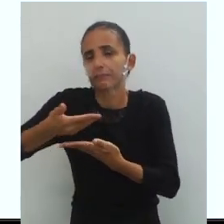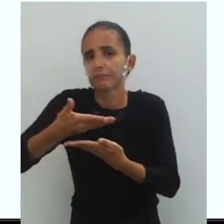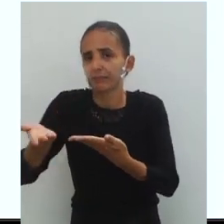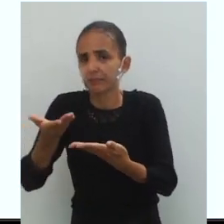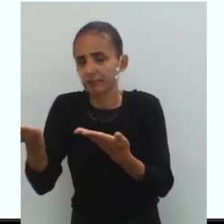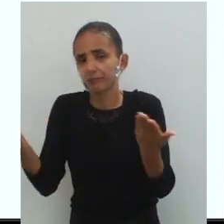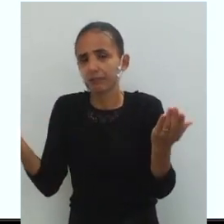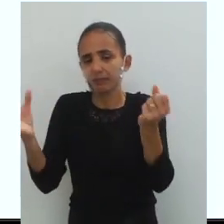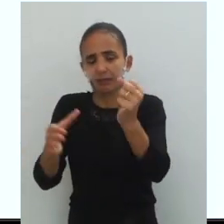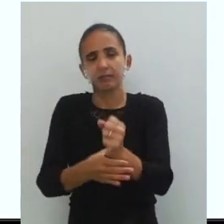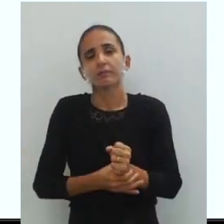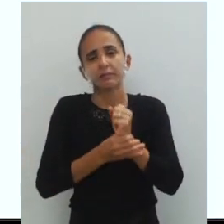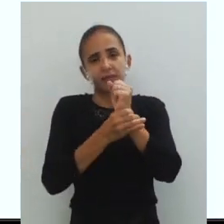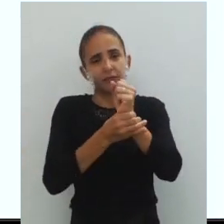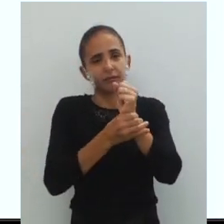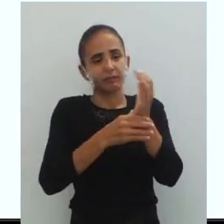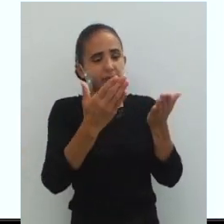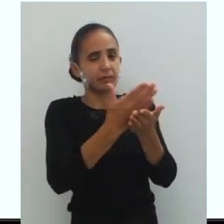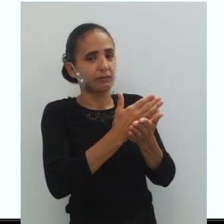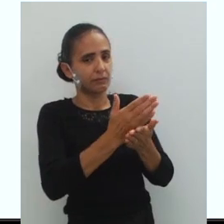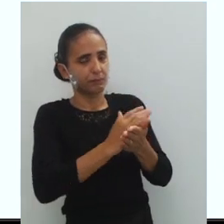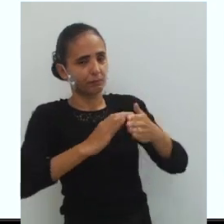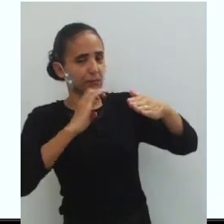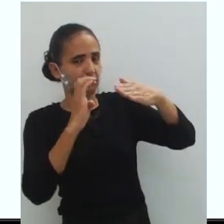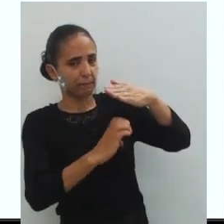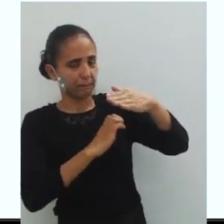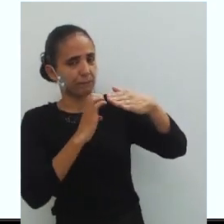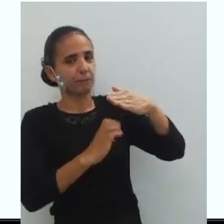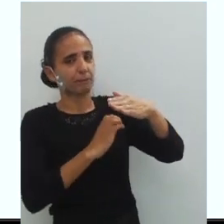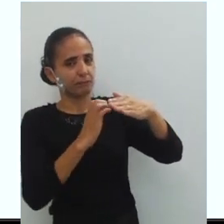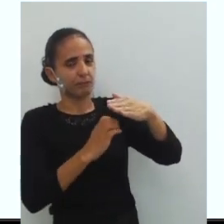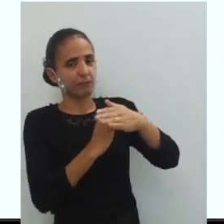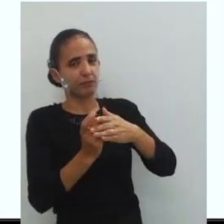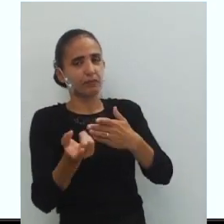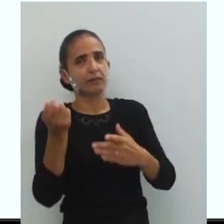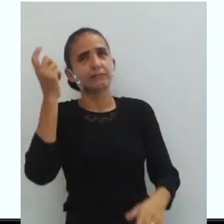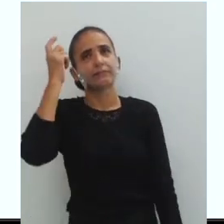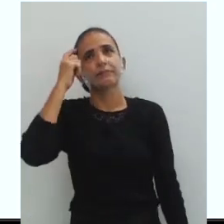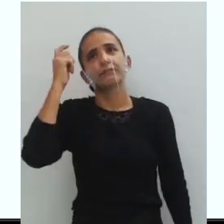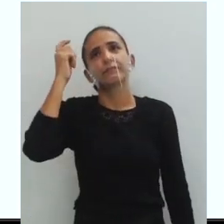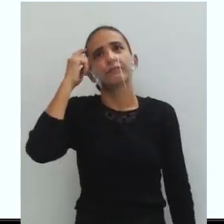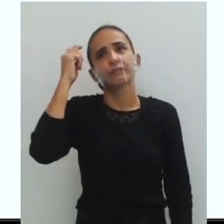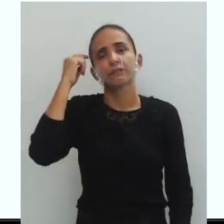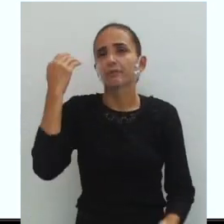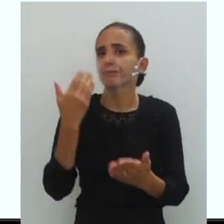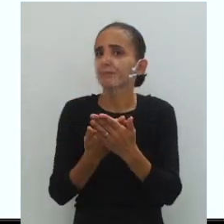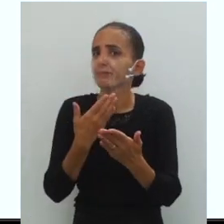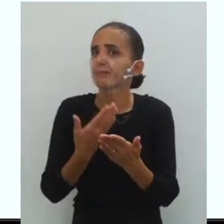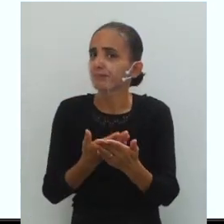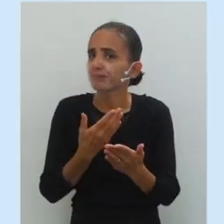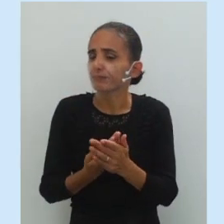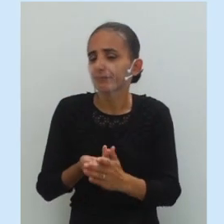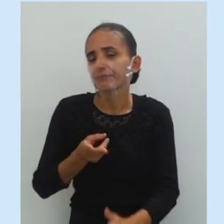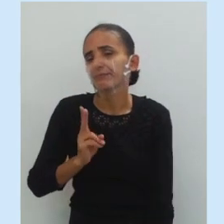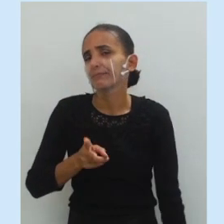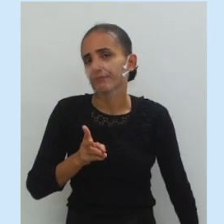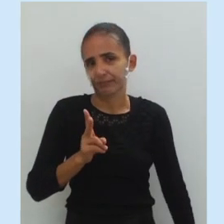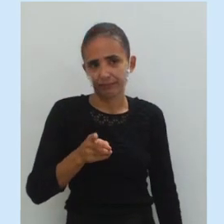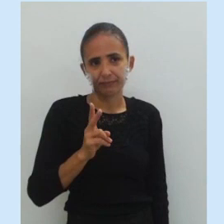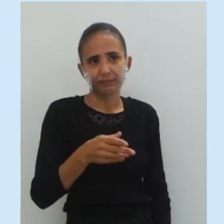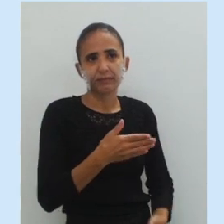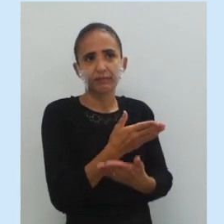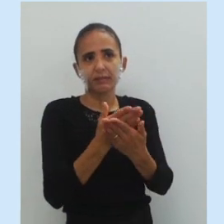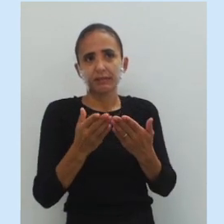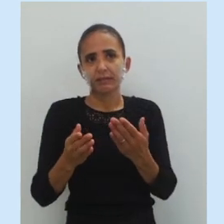salvação dessas empresas. Então, é um dilema que é gigantesco. Então, a